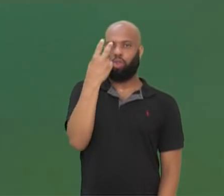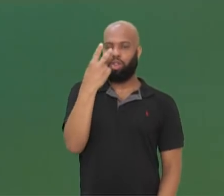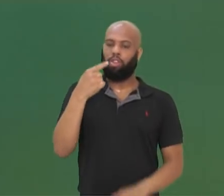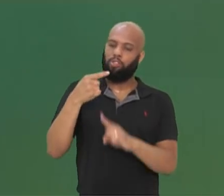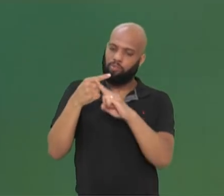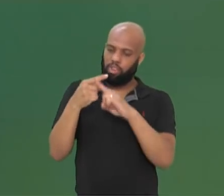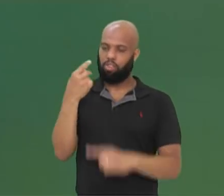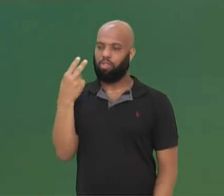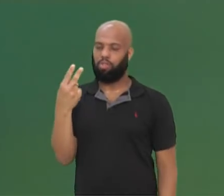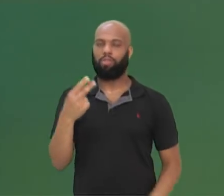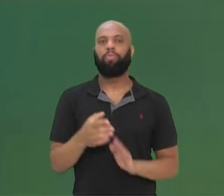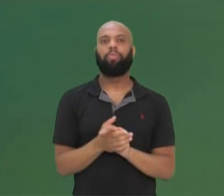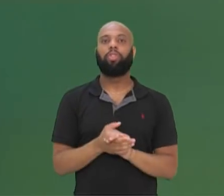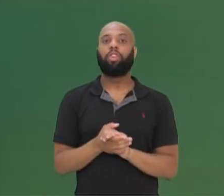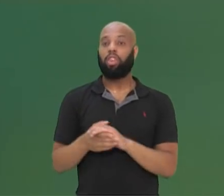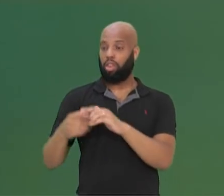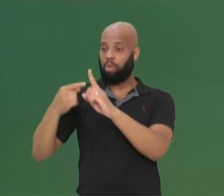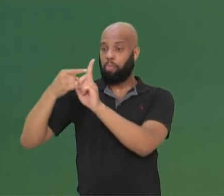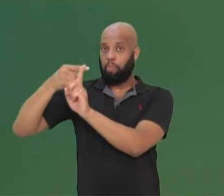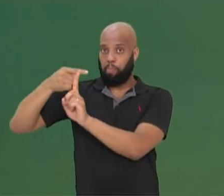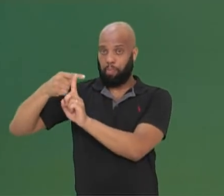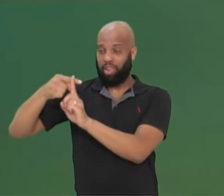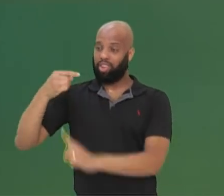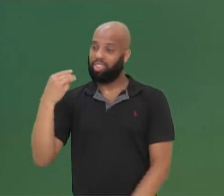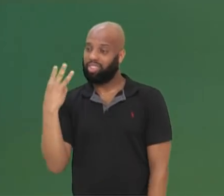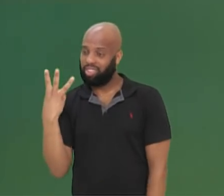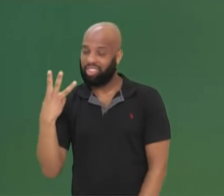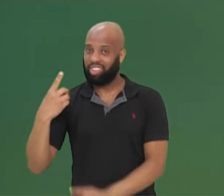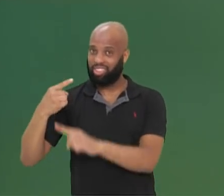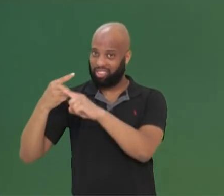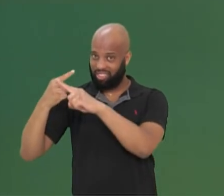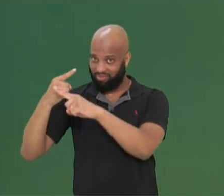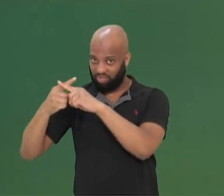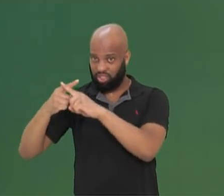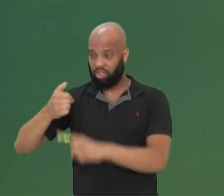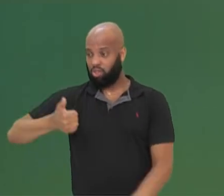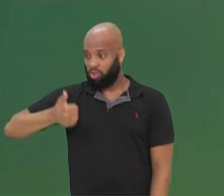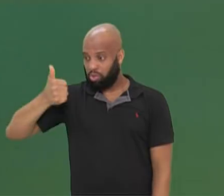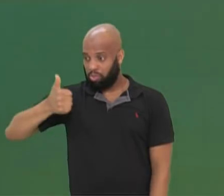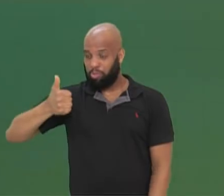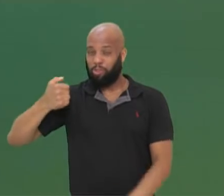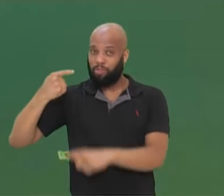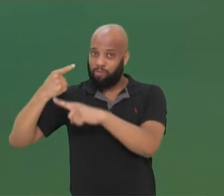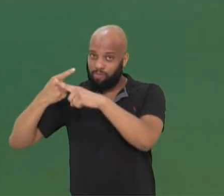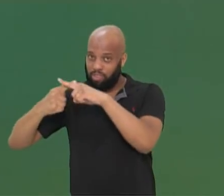mais 3 vezes o primeiro vezes o segundo ao quadrado,